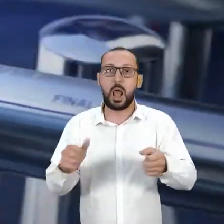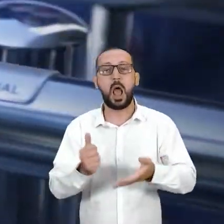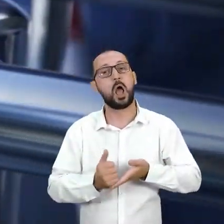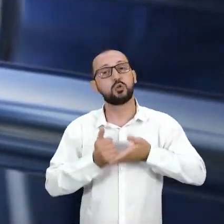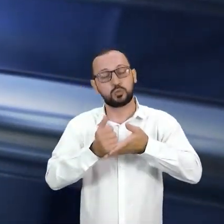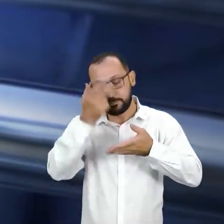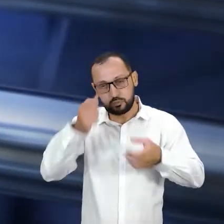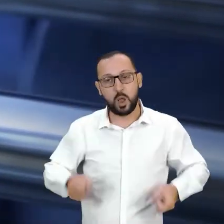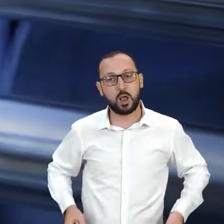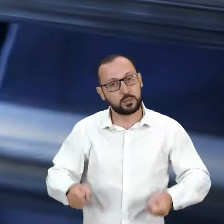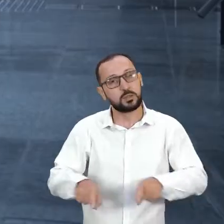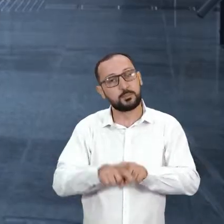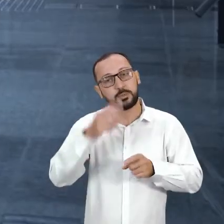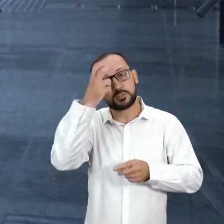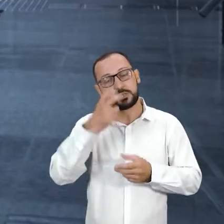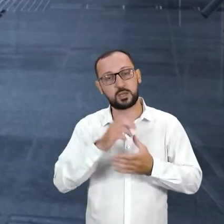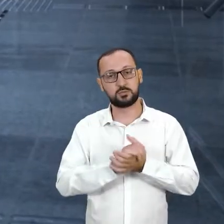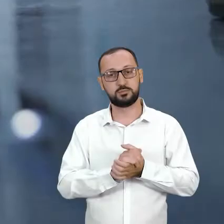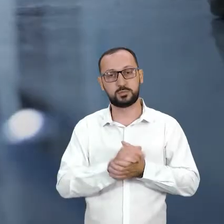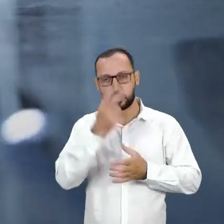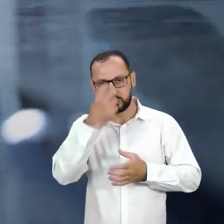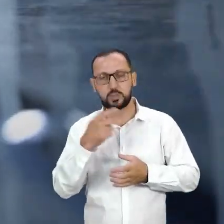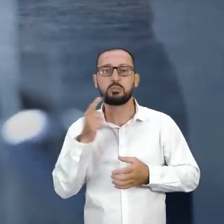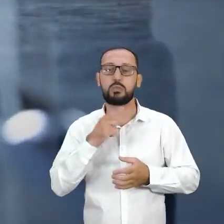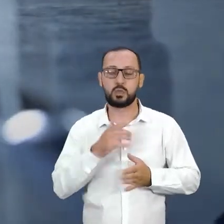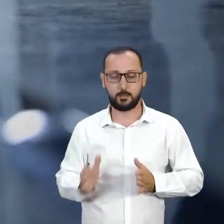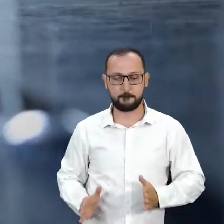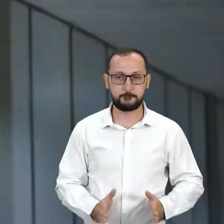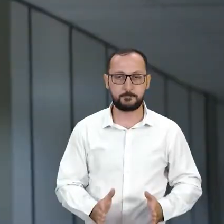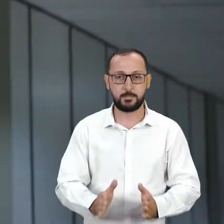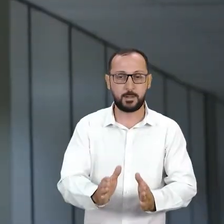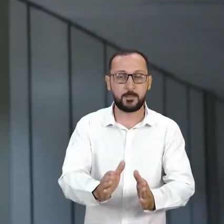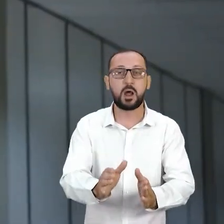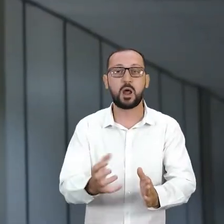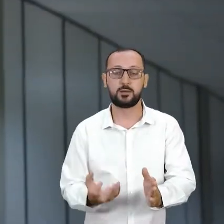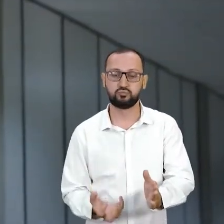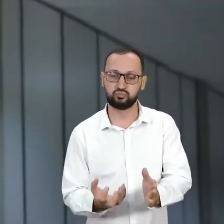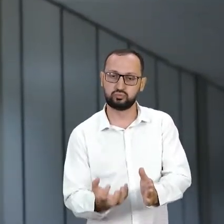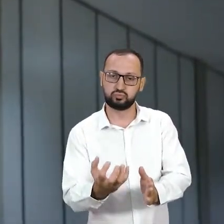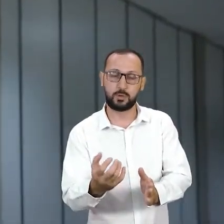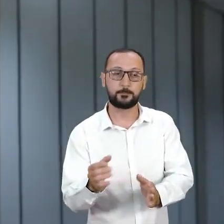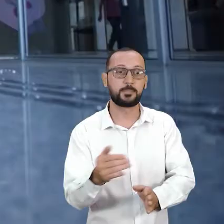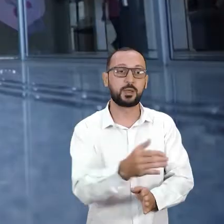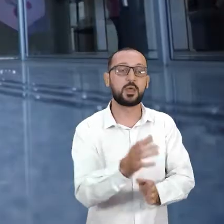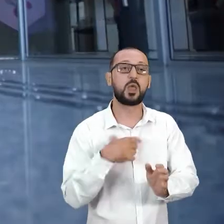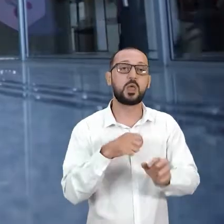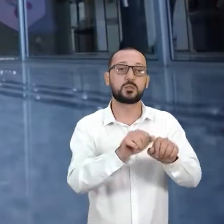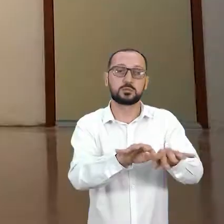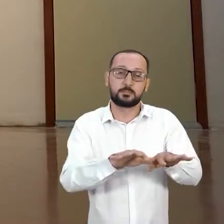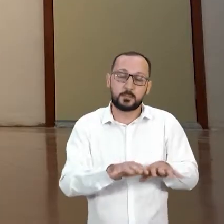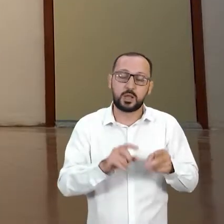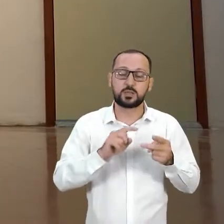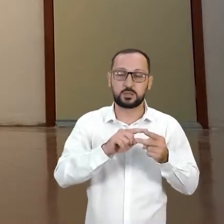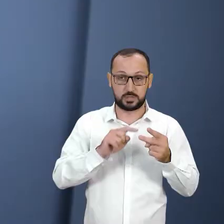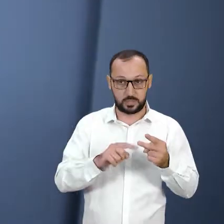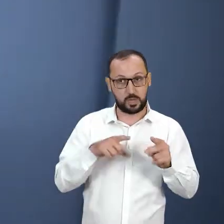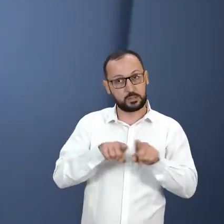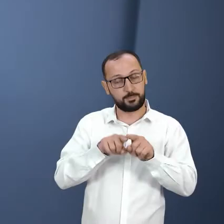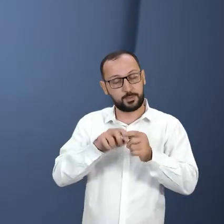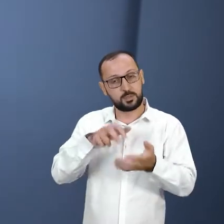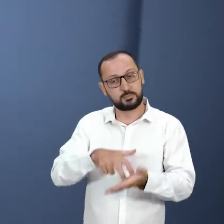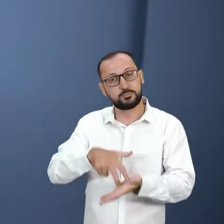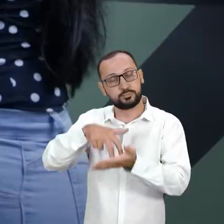cadeirantes e cegos. Quem não enxerga pode usar pisos táteis como guias aos 2 plenários, saguão, banheiros e